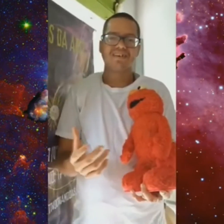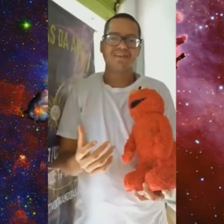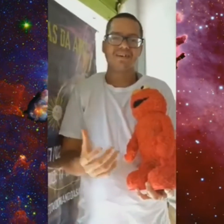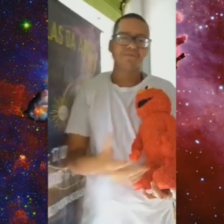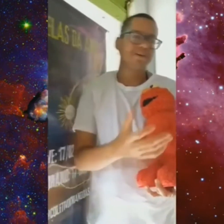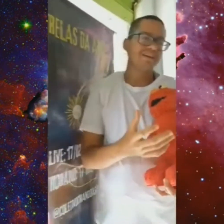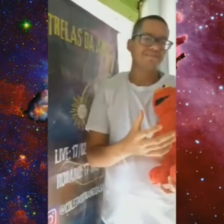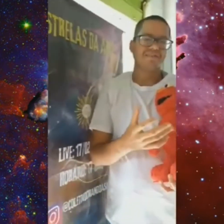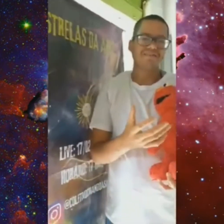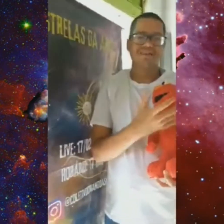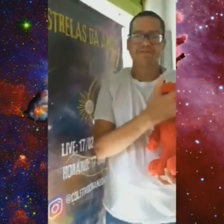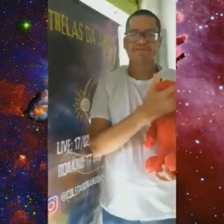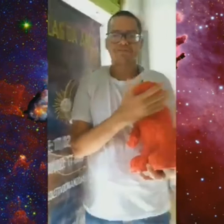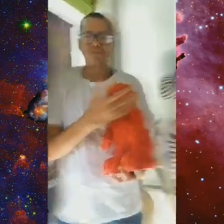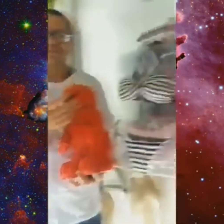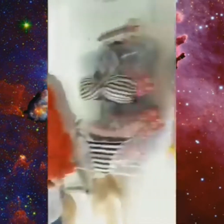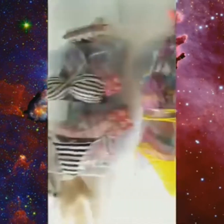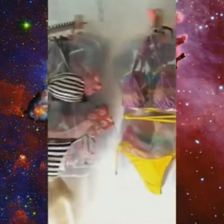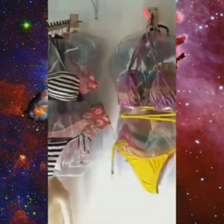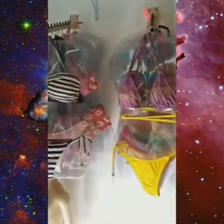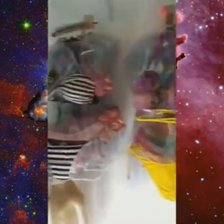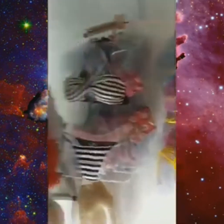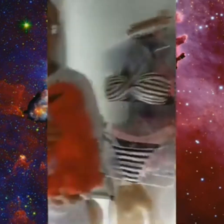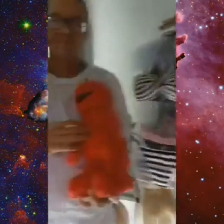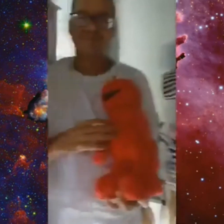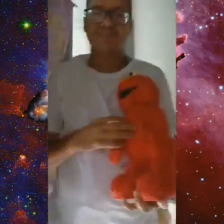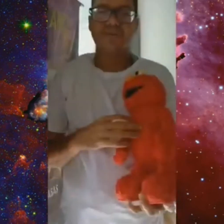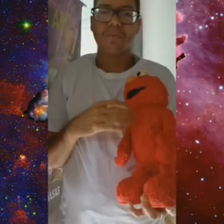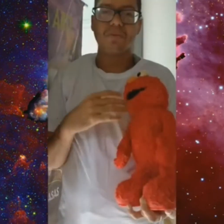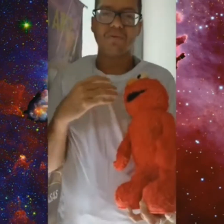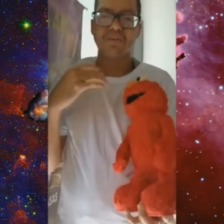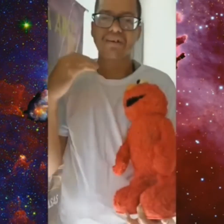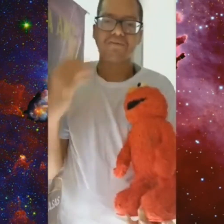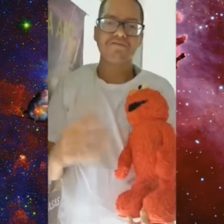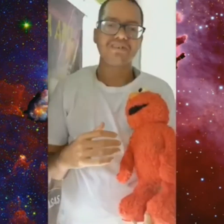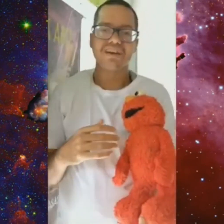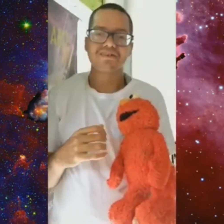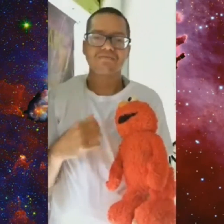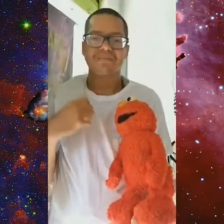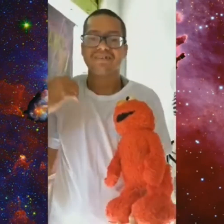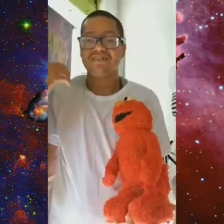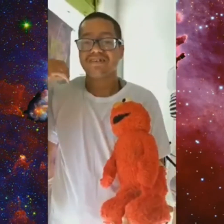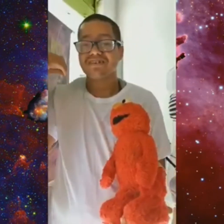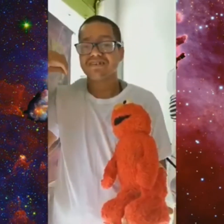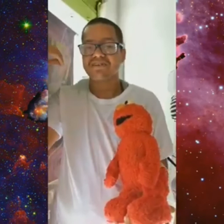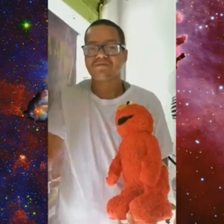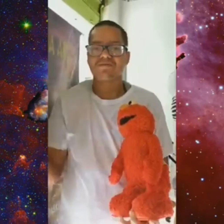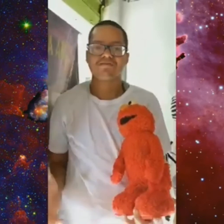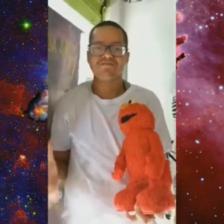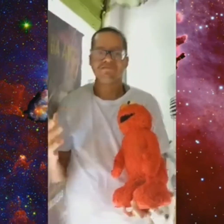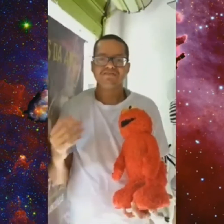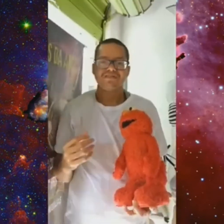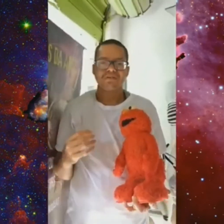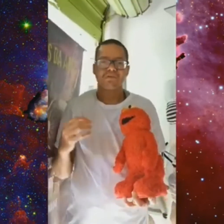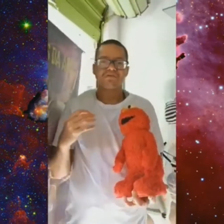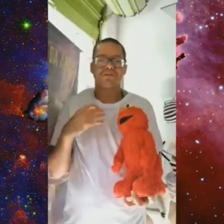apliquei a jogar ela com a foca nos pequenos. E eu amo cacau do teatro. Quero que teatro